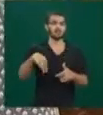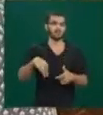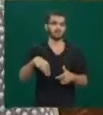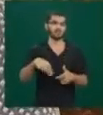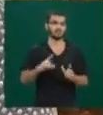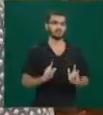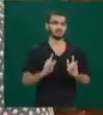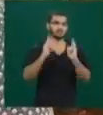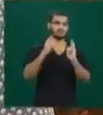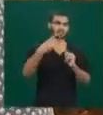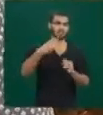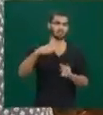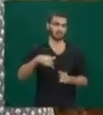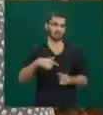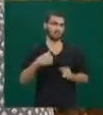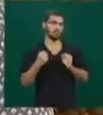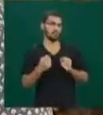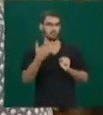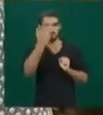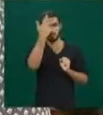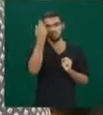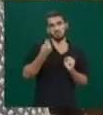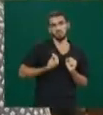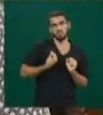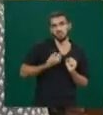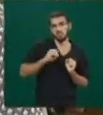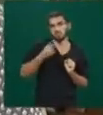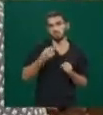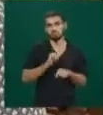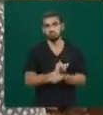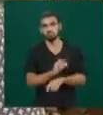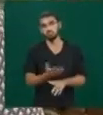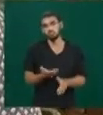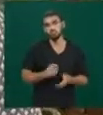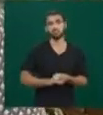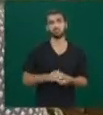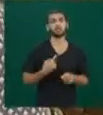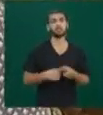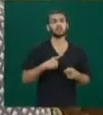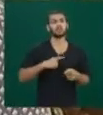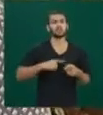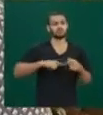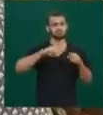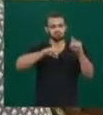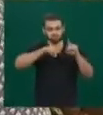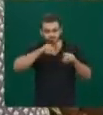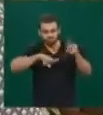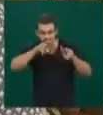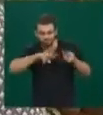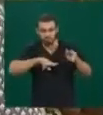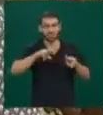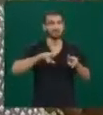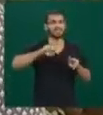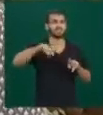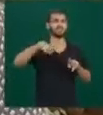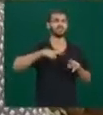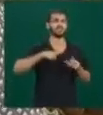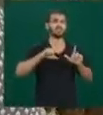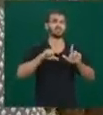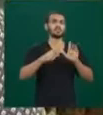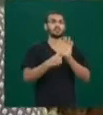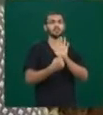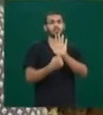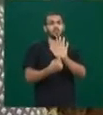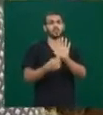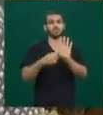ou não estar presentes, porque todo o processo ele é auditado e depois ele é disponibilizado para consulta. Feito isso, as listas estarão disponíveis